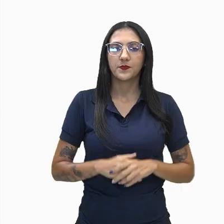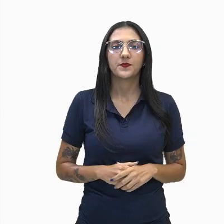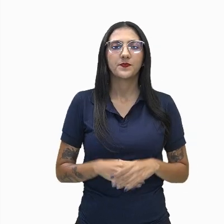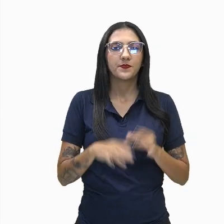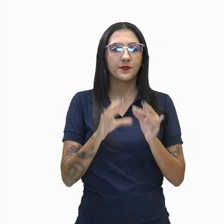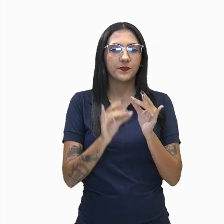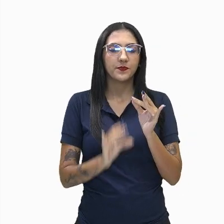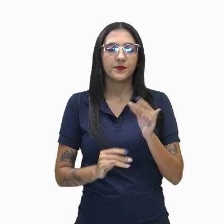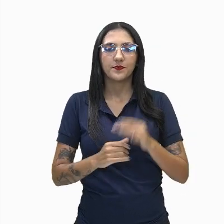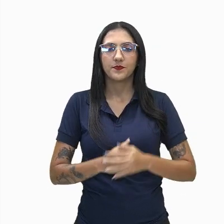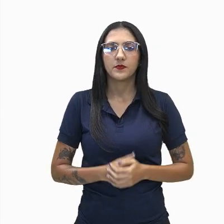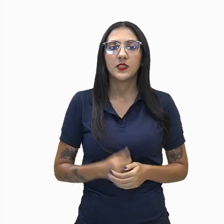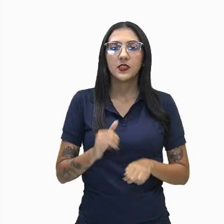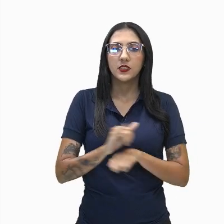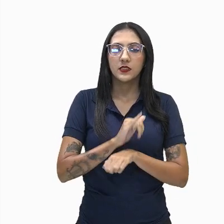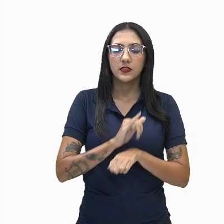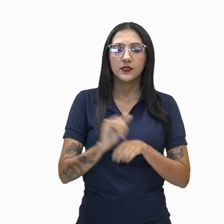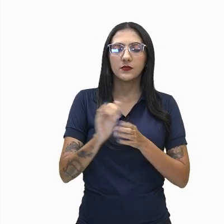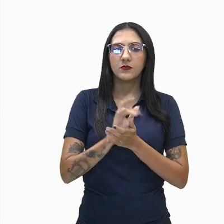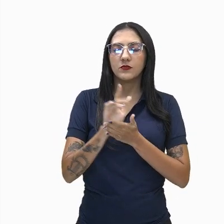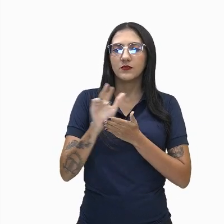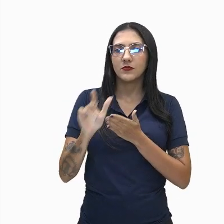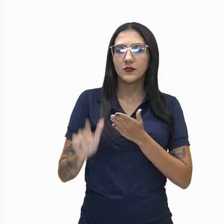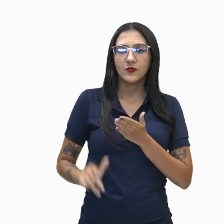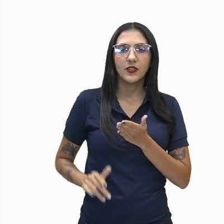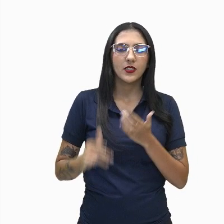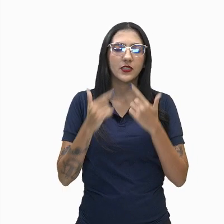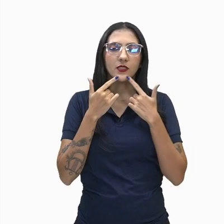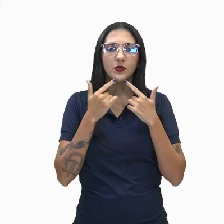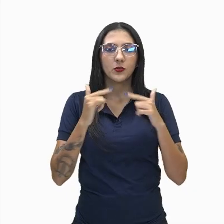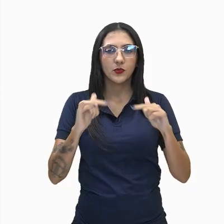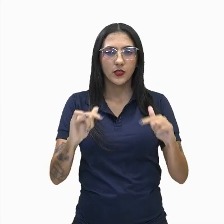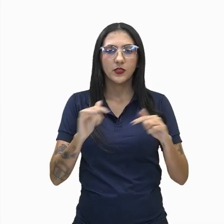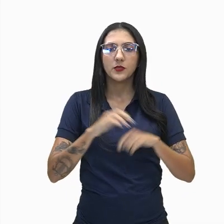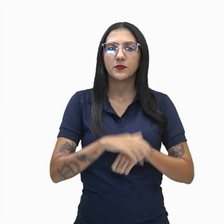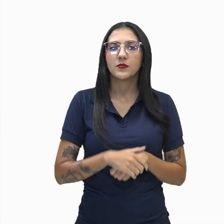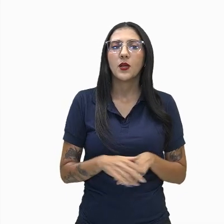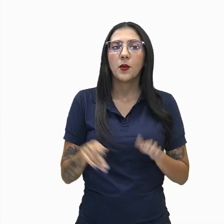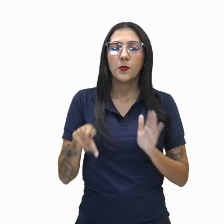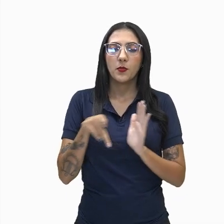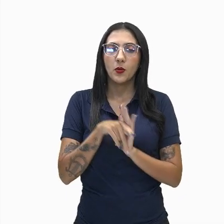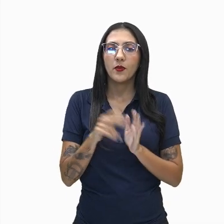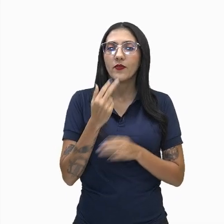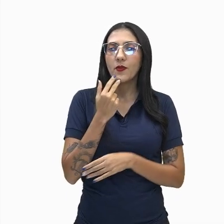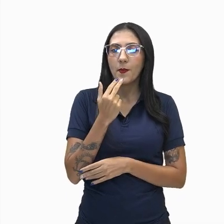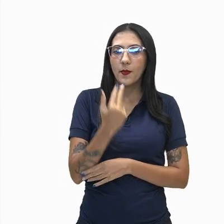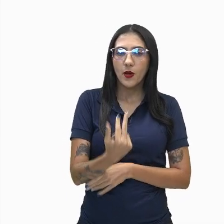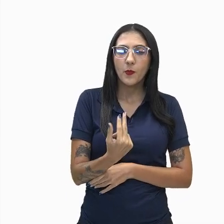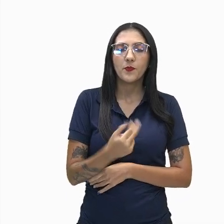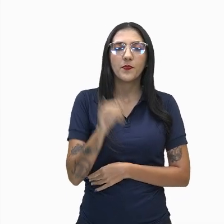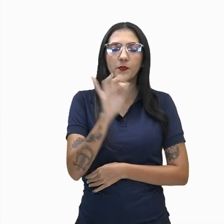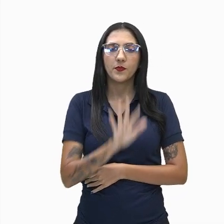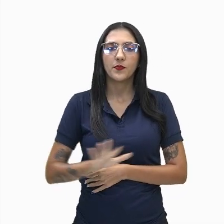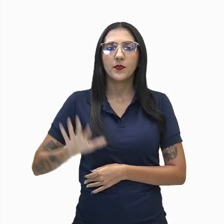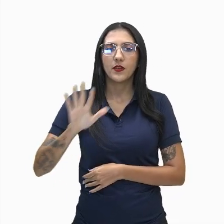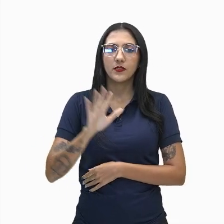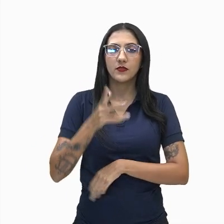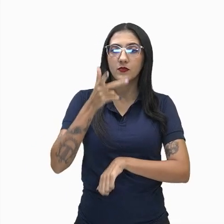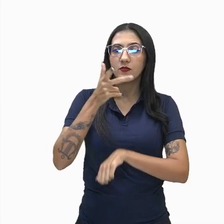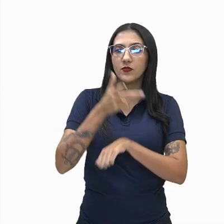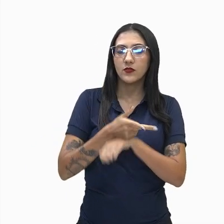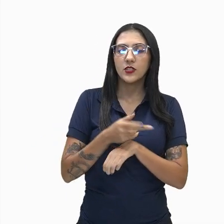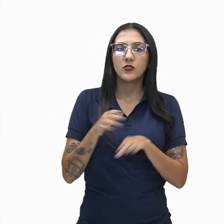detalhamento, recursos de diferentes linguagens, verbal,